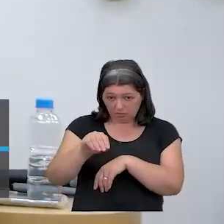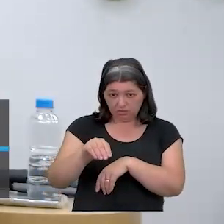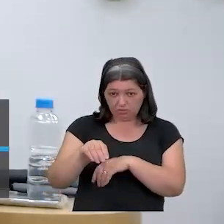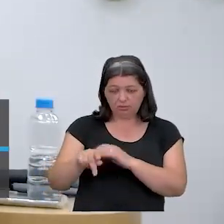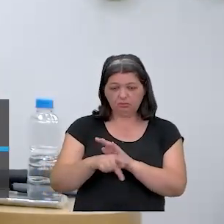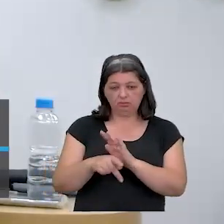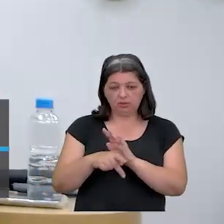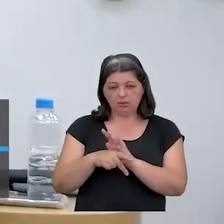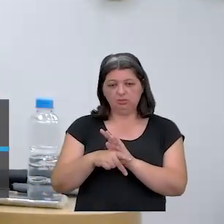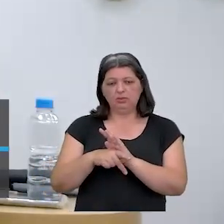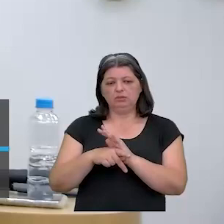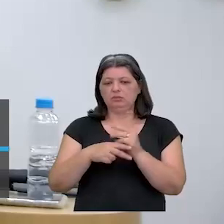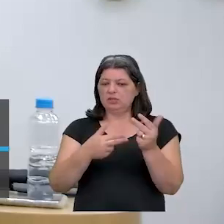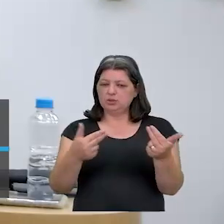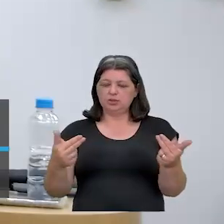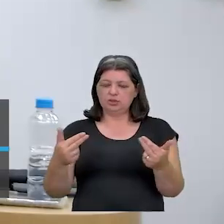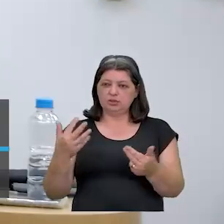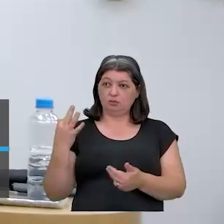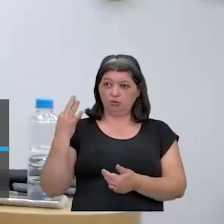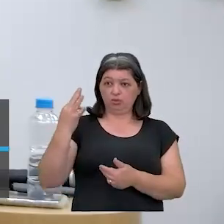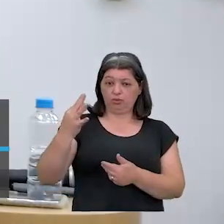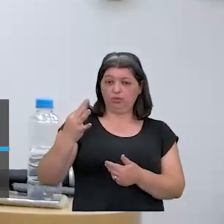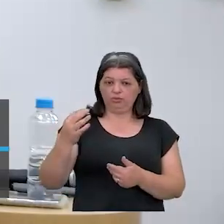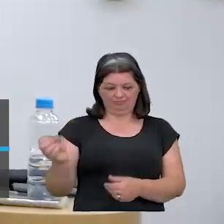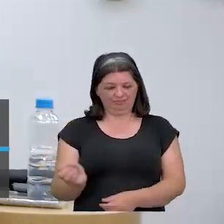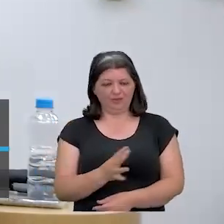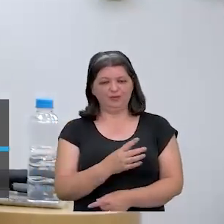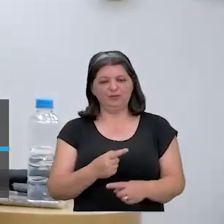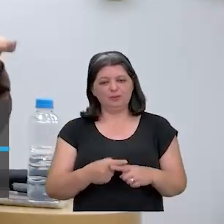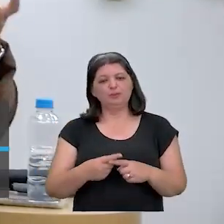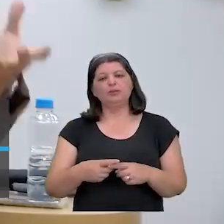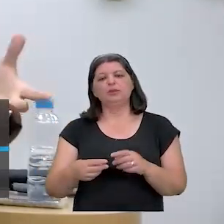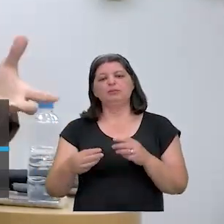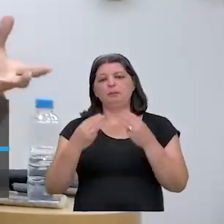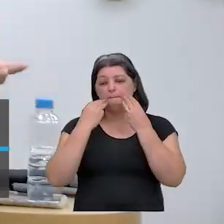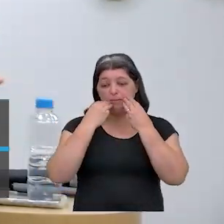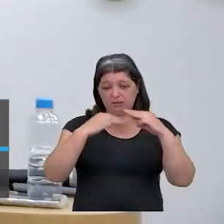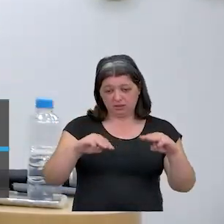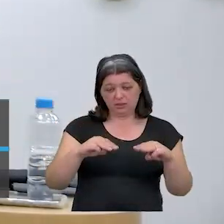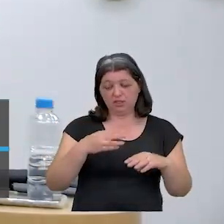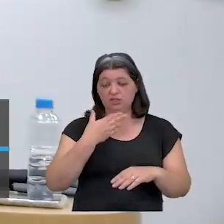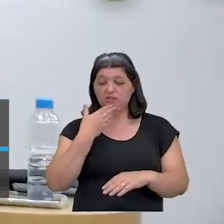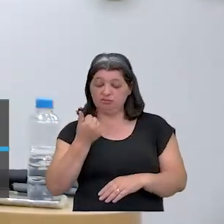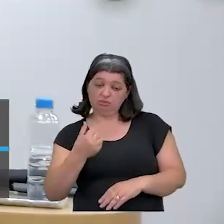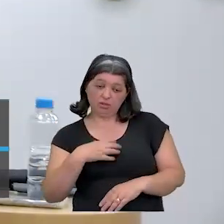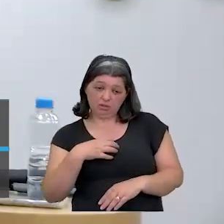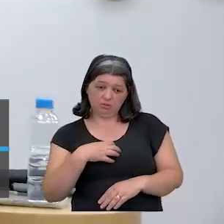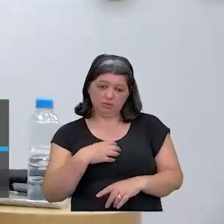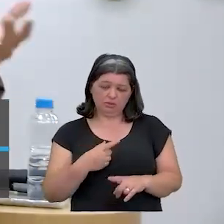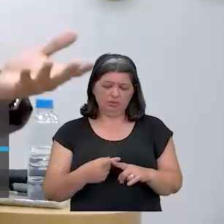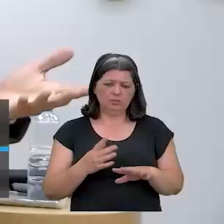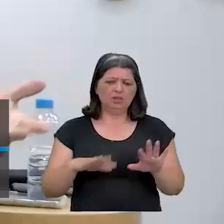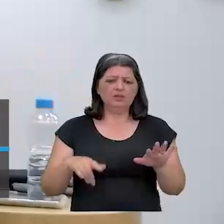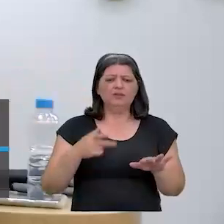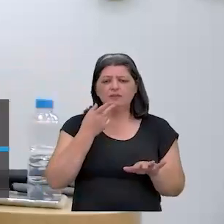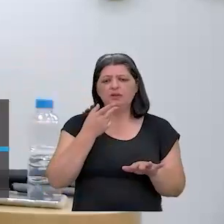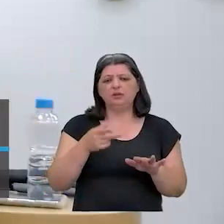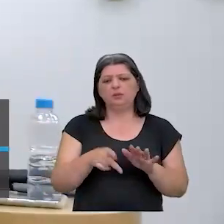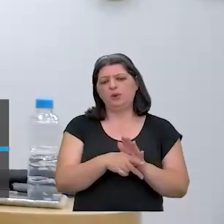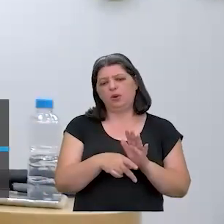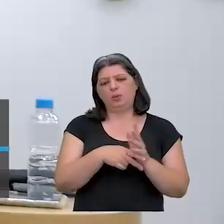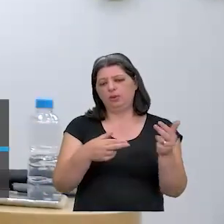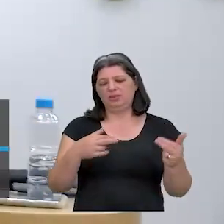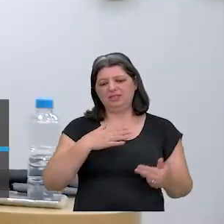abertura para o novo e buscando passar suas mensagens da melhor maneira possível. Porque você está falando de alguma coisa que você gosta, né? Você